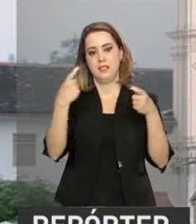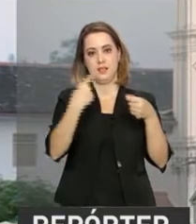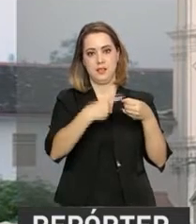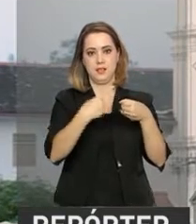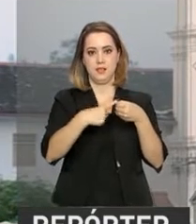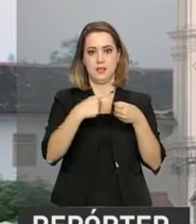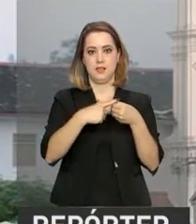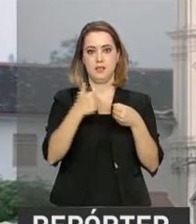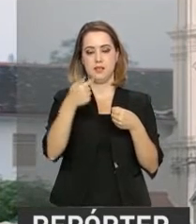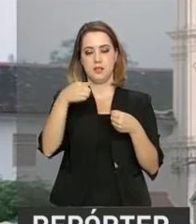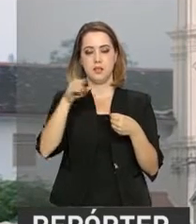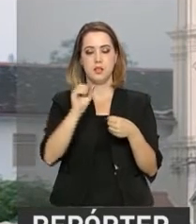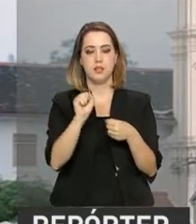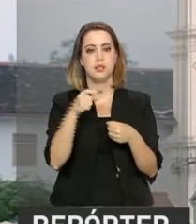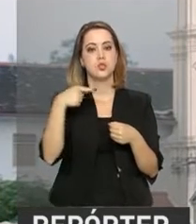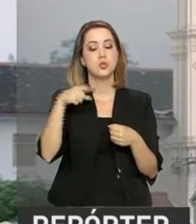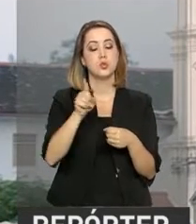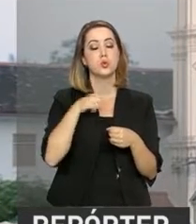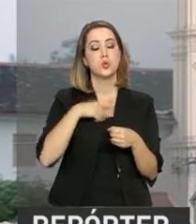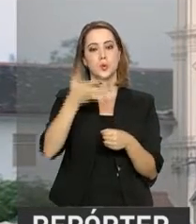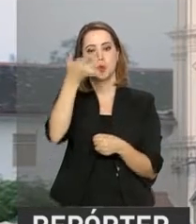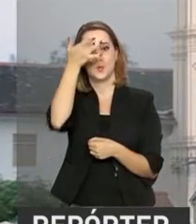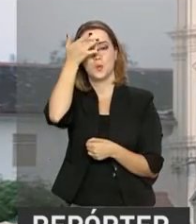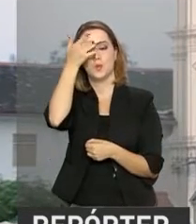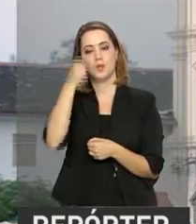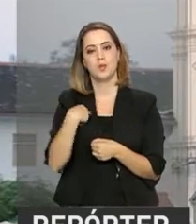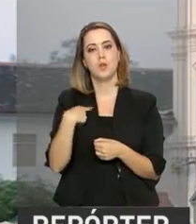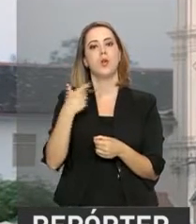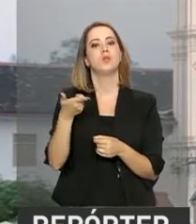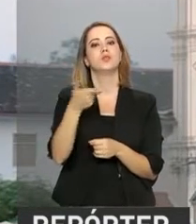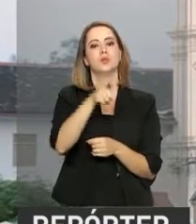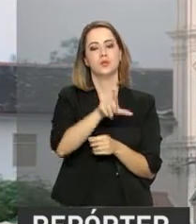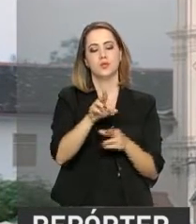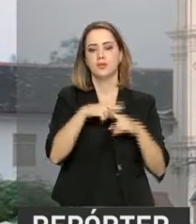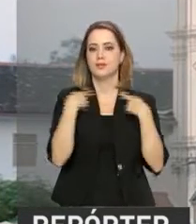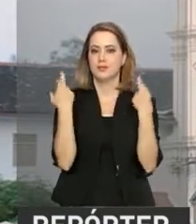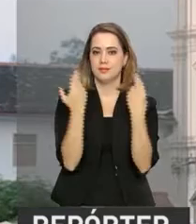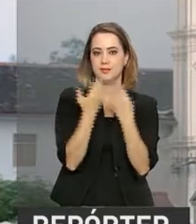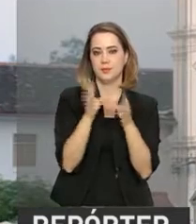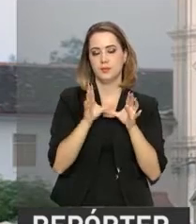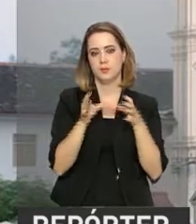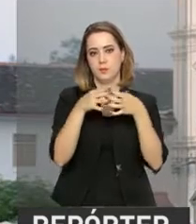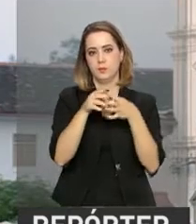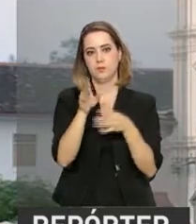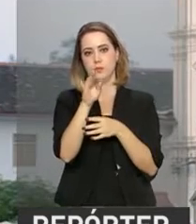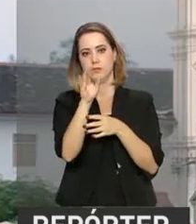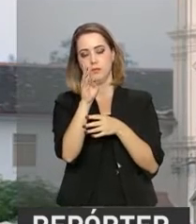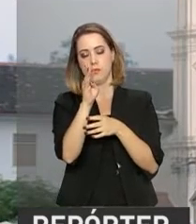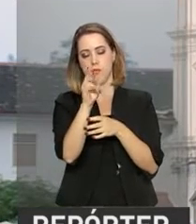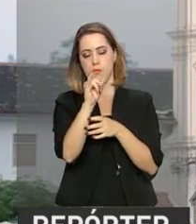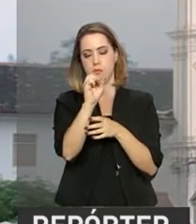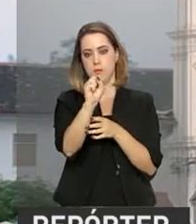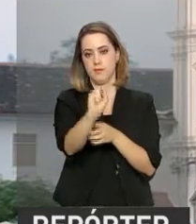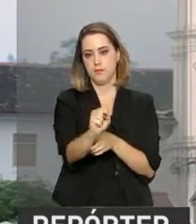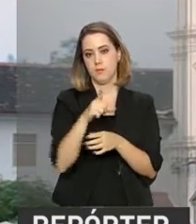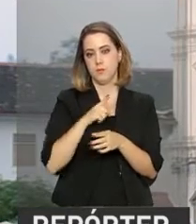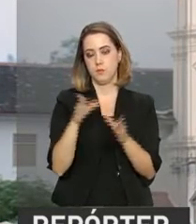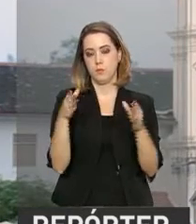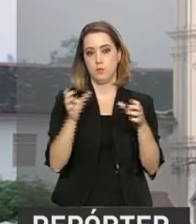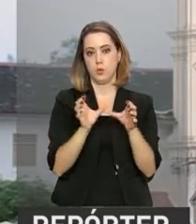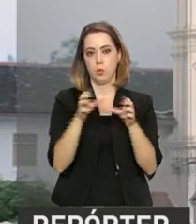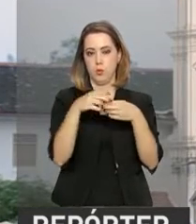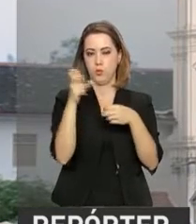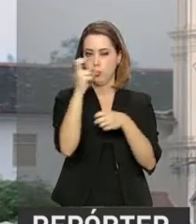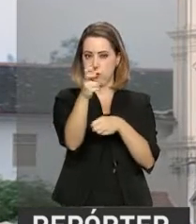colonização portuguesa que fica na índia e onde acontece a próxima cúpula dos brics no próximo sábado o grupo que reúne brasil rússia